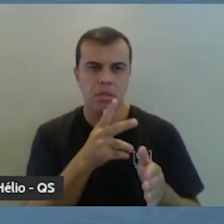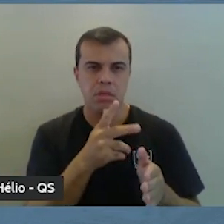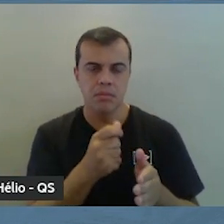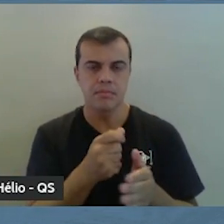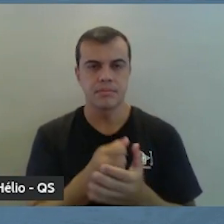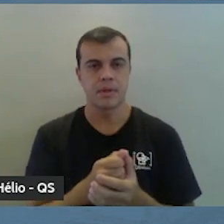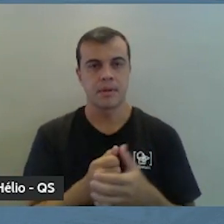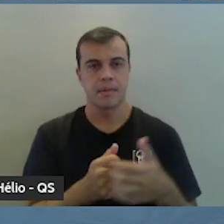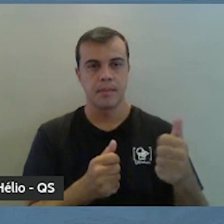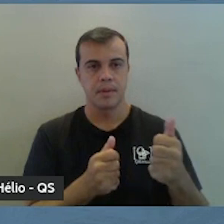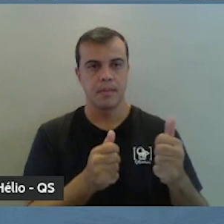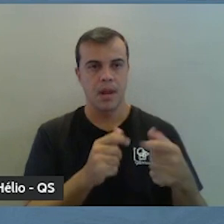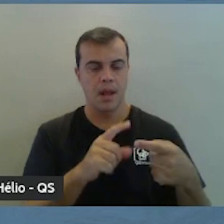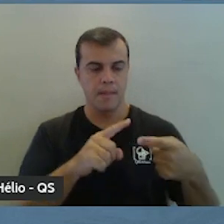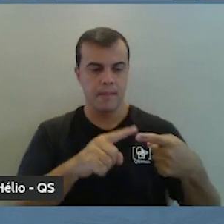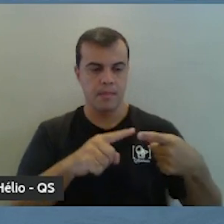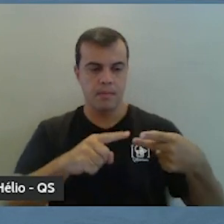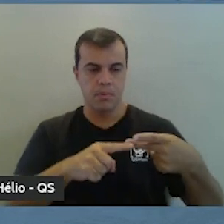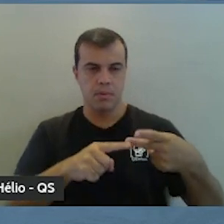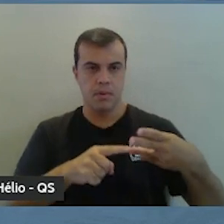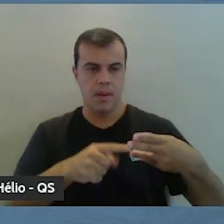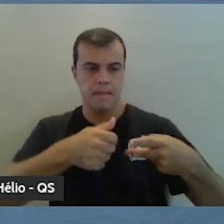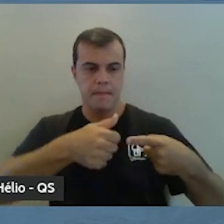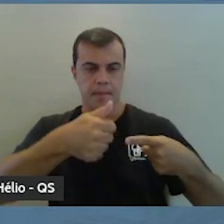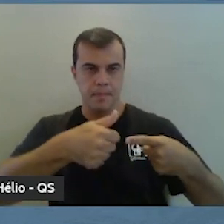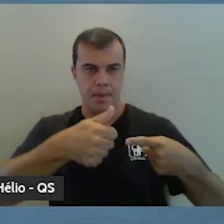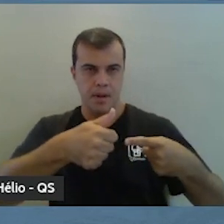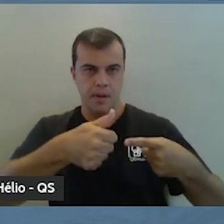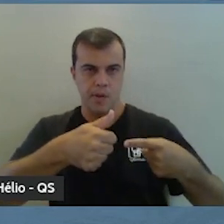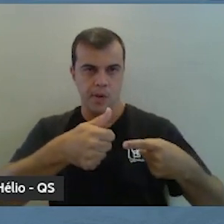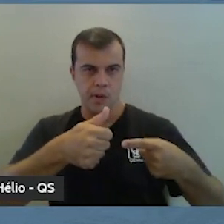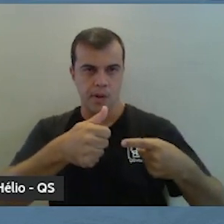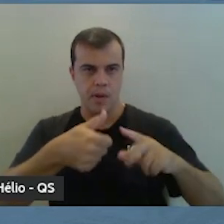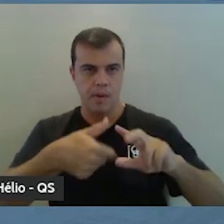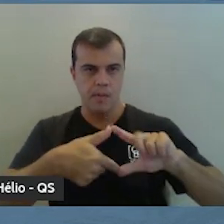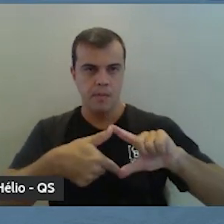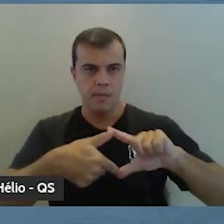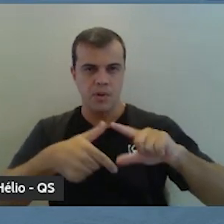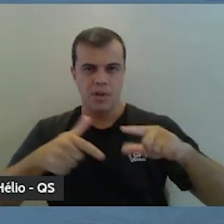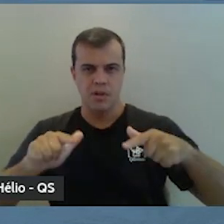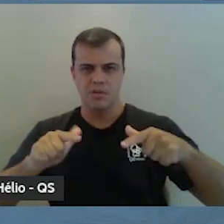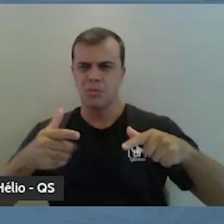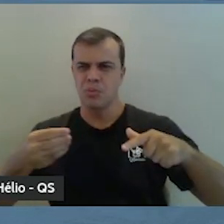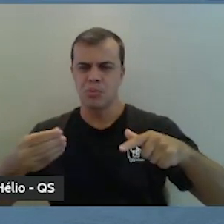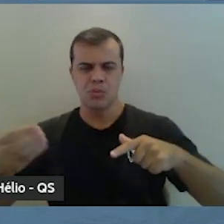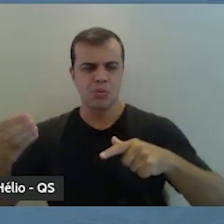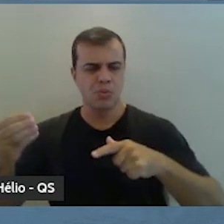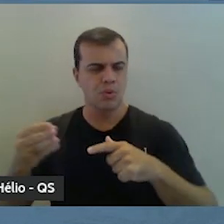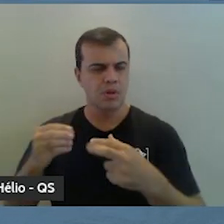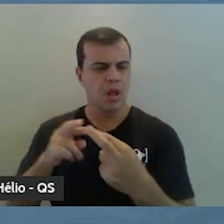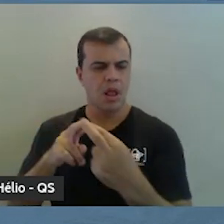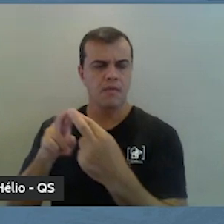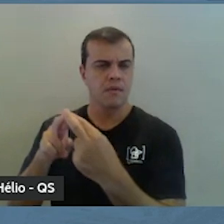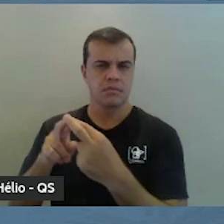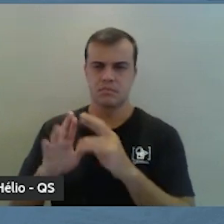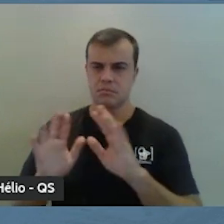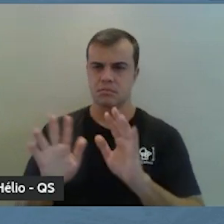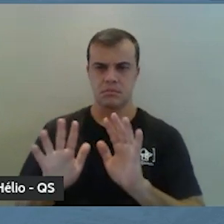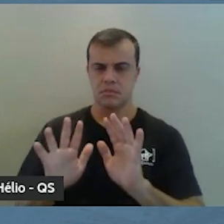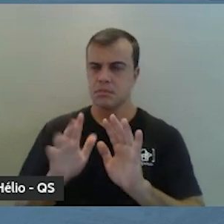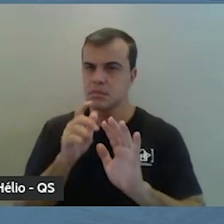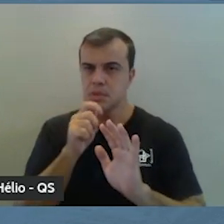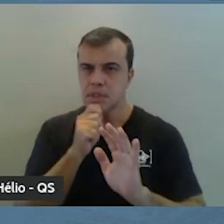a primeira fase do modernismo. Não vou pegar milhões de exemplares de